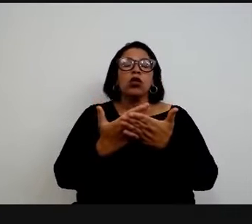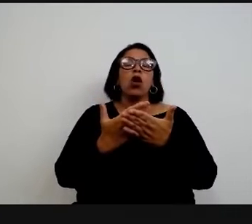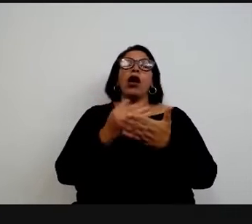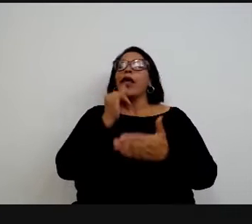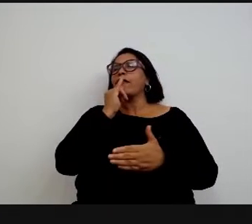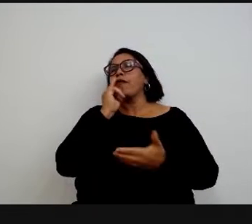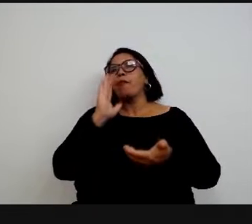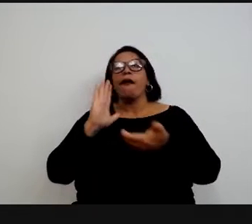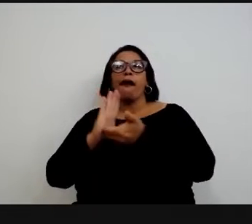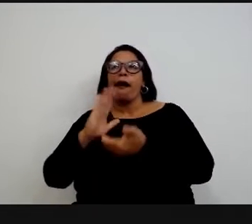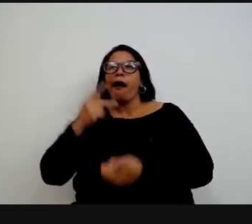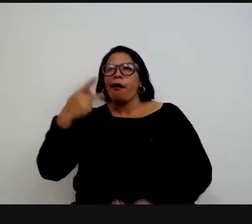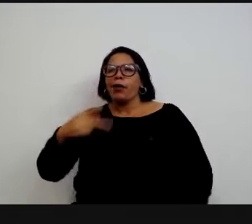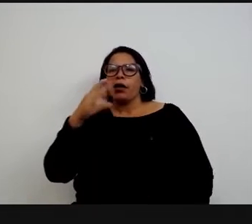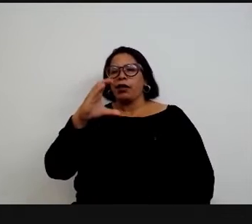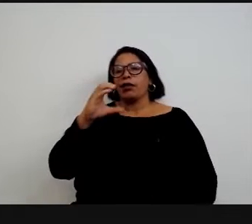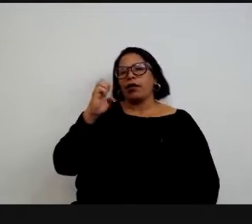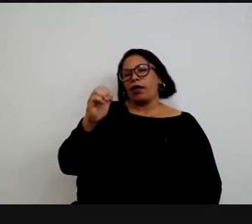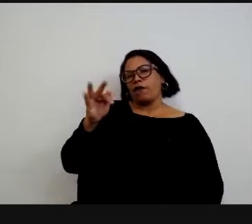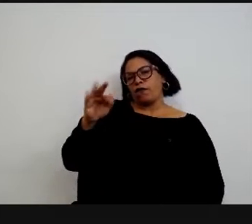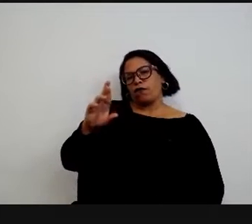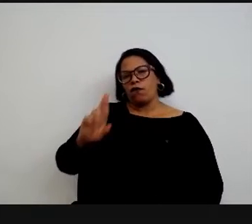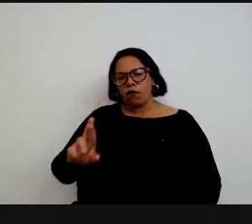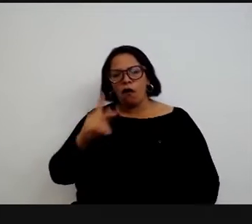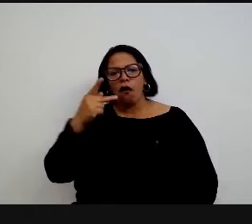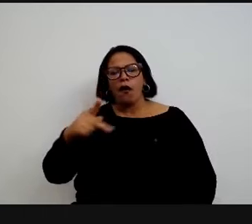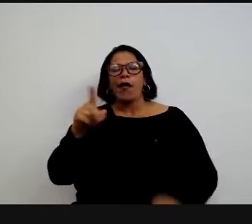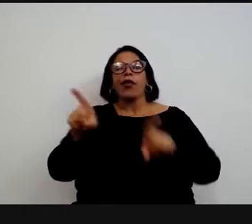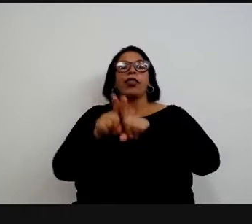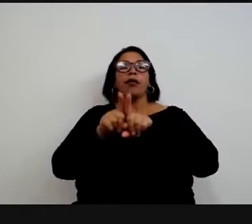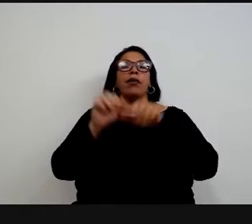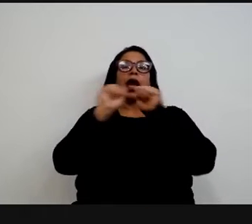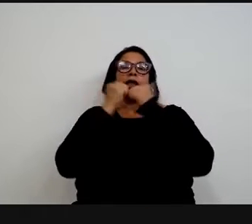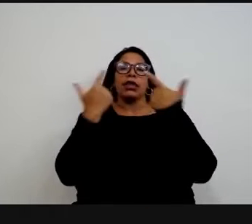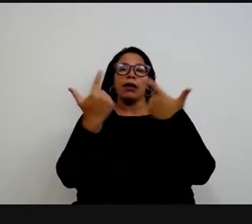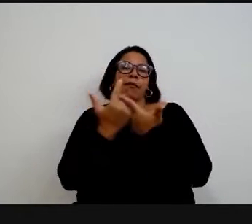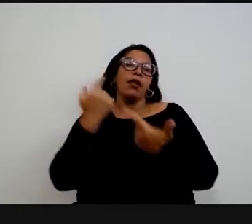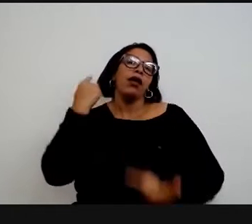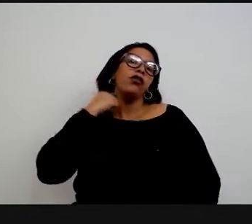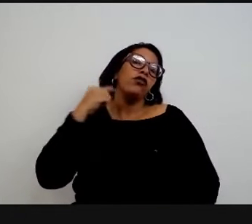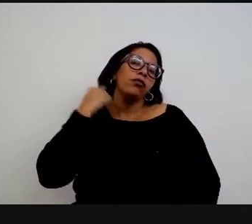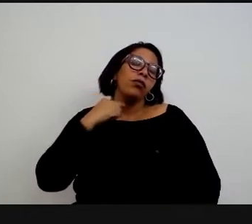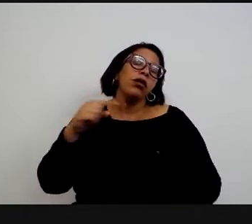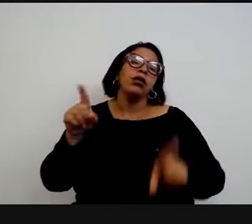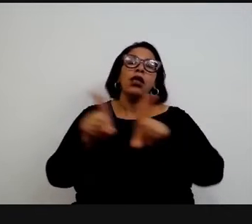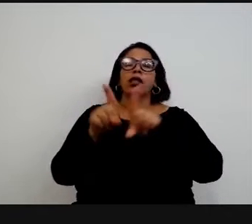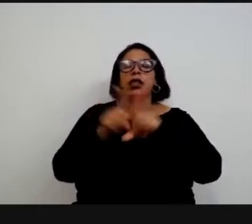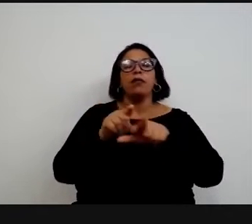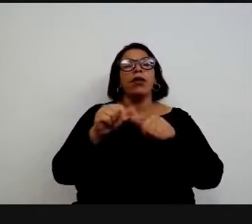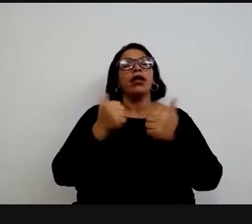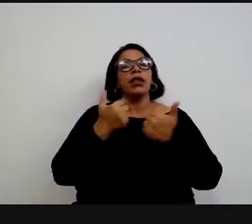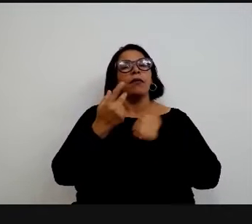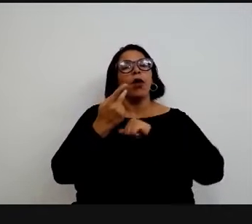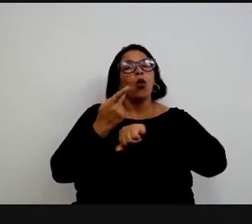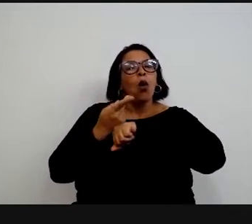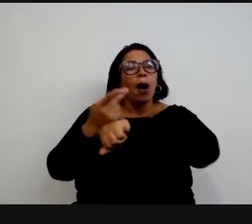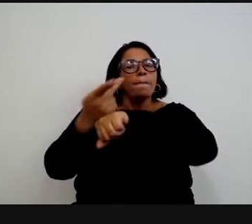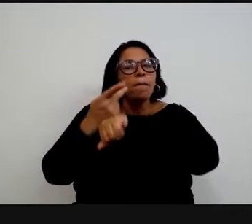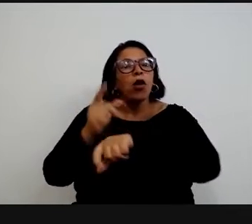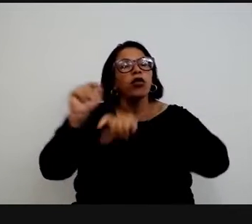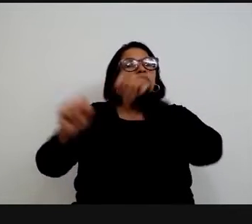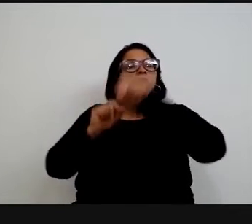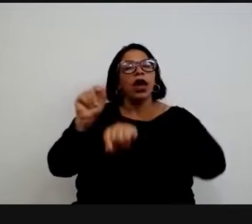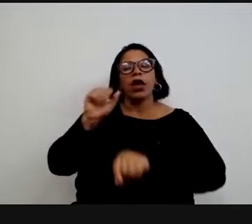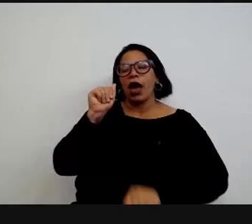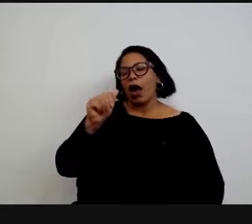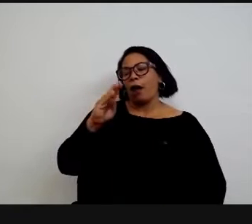nossas CEFOR, que ainda vou procurar a Ana para falar disso, a Assembleia Legislativa de Minas e, claro, sempre sob o patrocínio da ABEL,